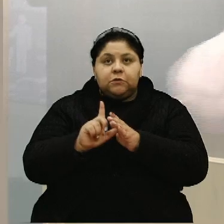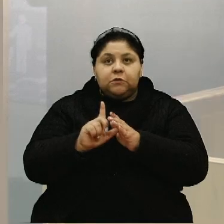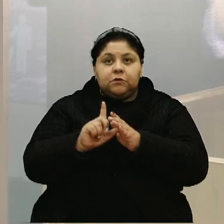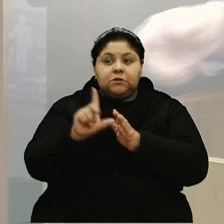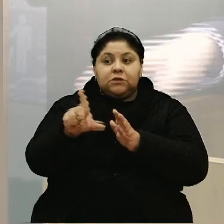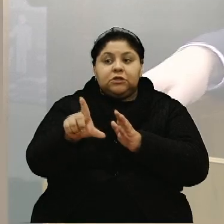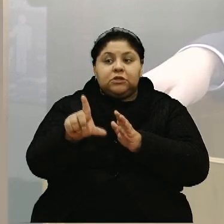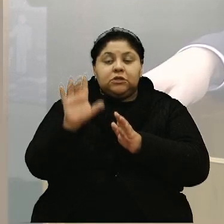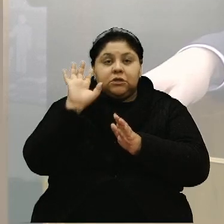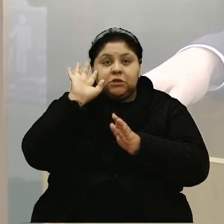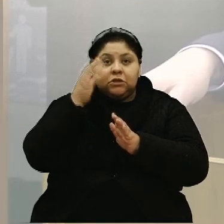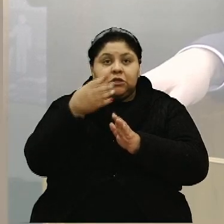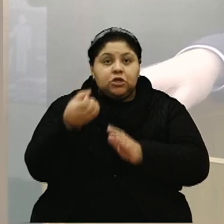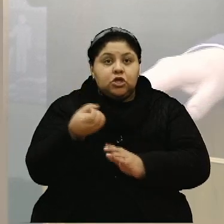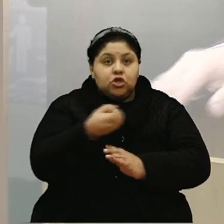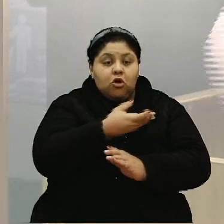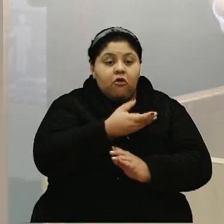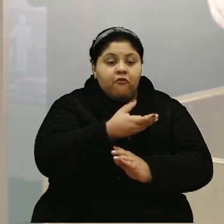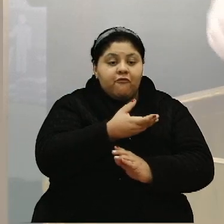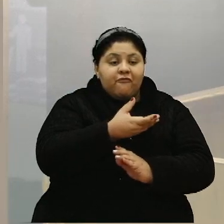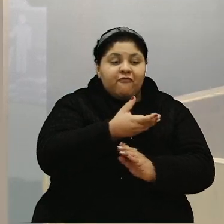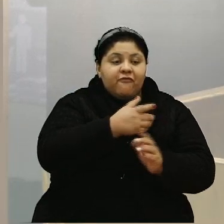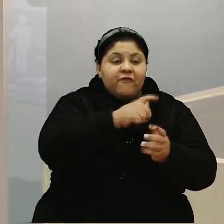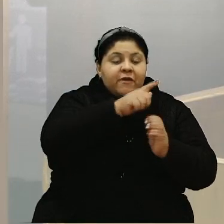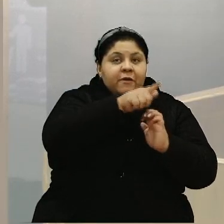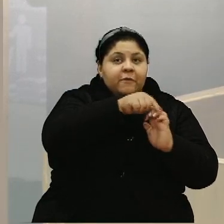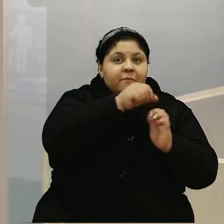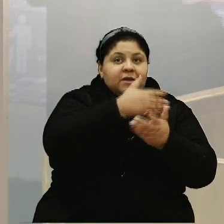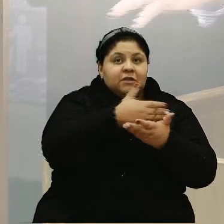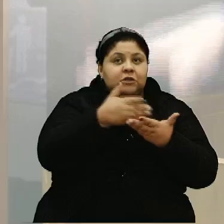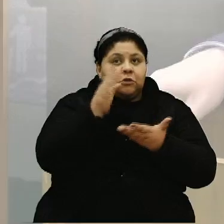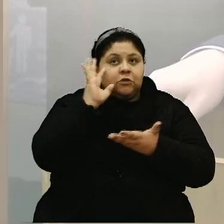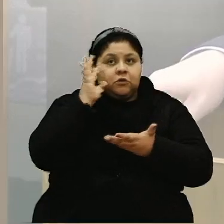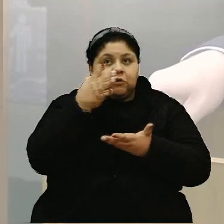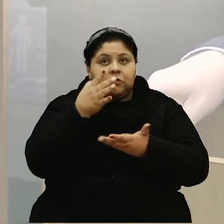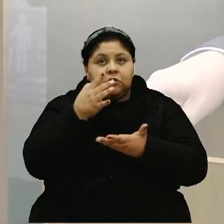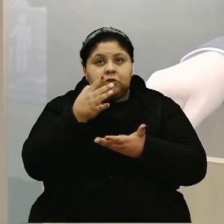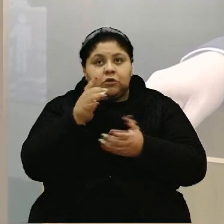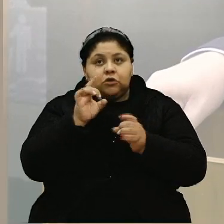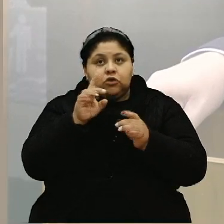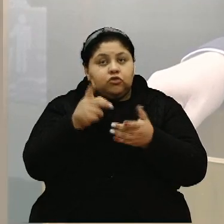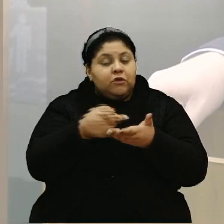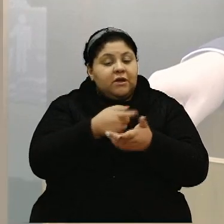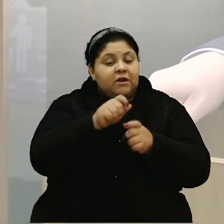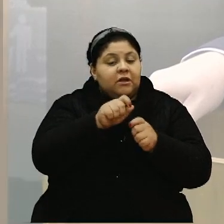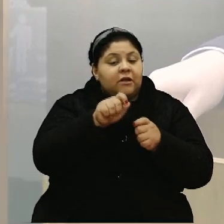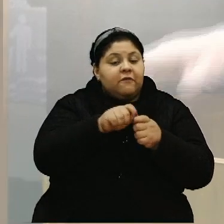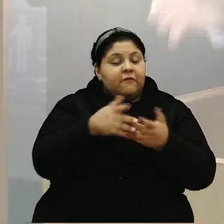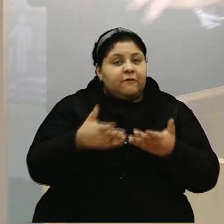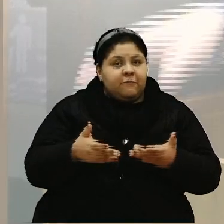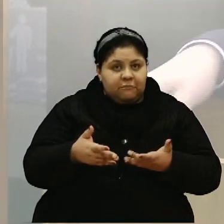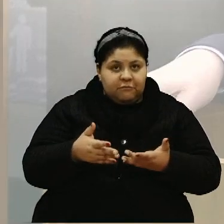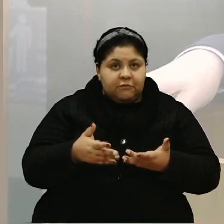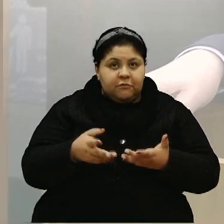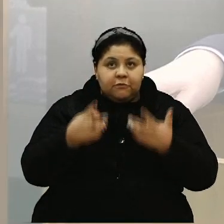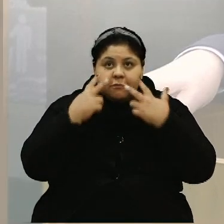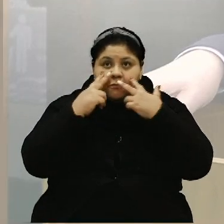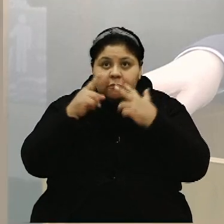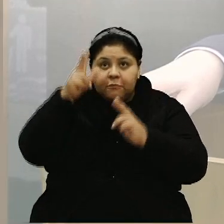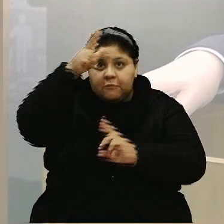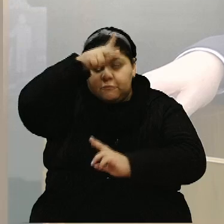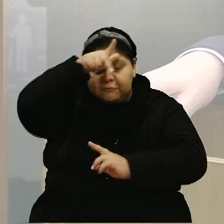defina, nova empresa venha e resolva. Eu digo, só erra quem faz, né? Eu vejo que o prefeito